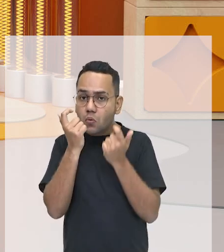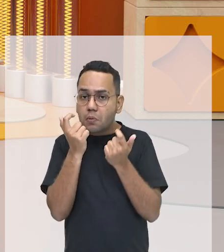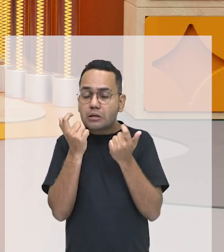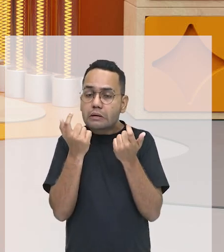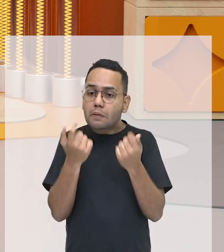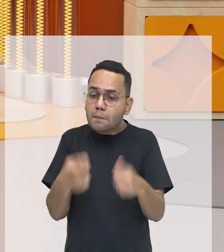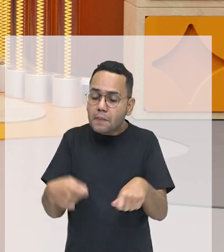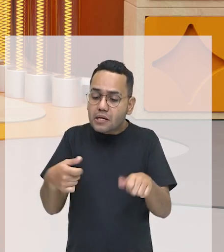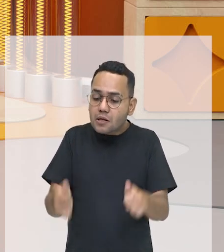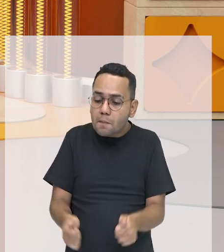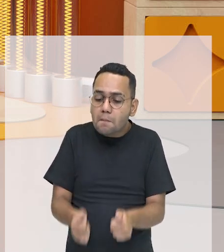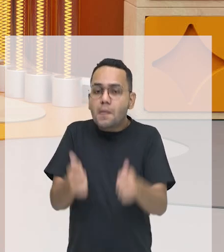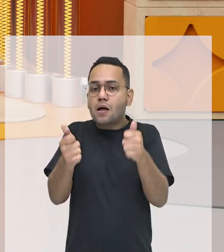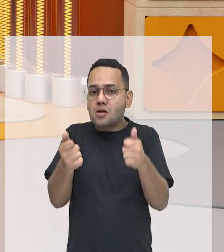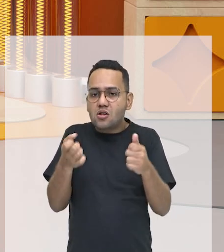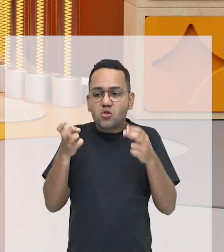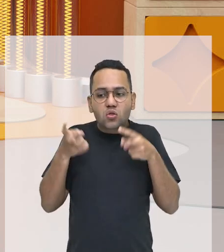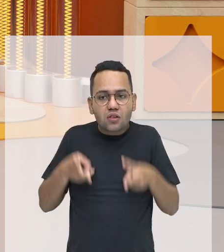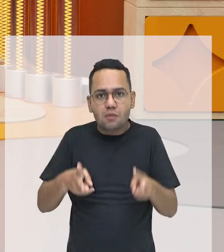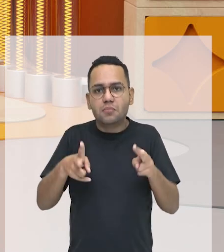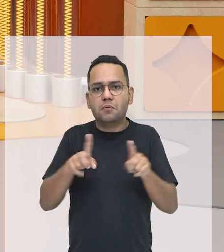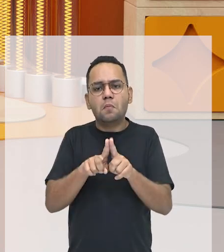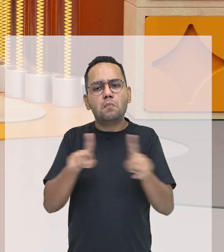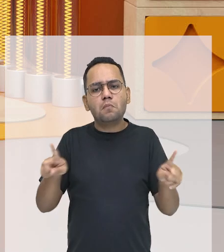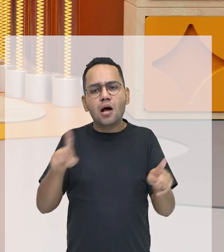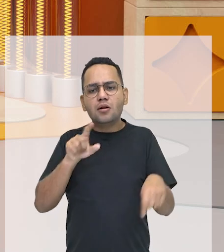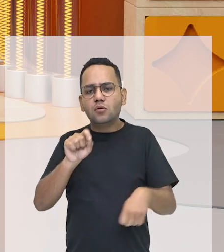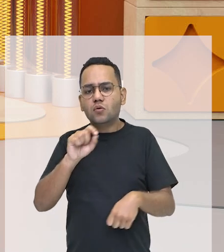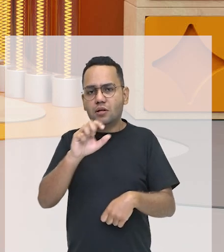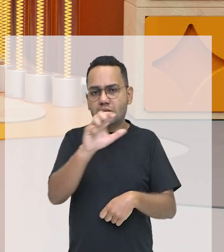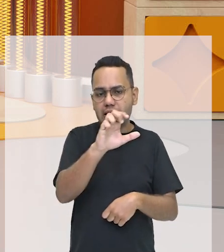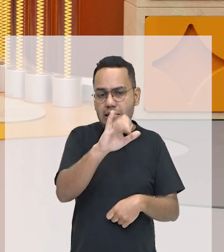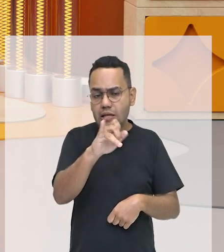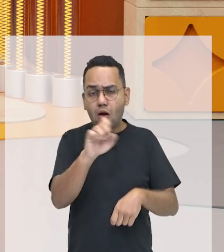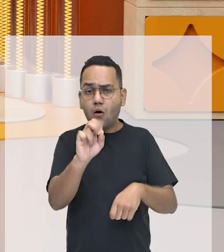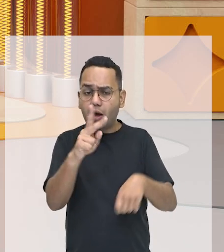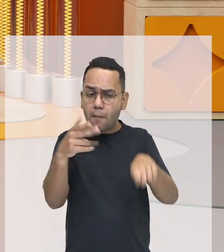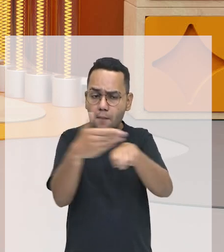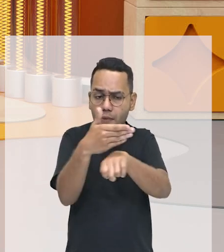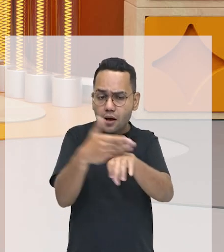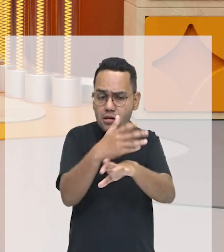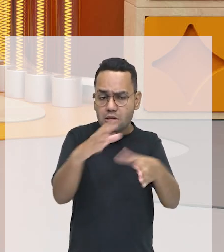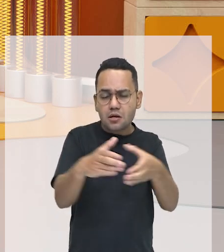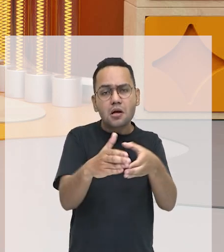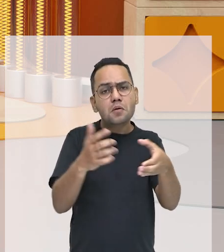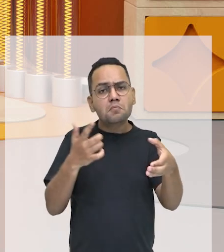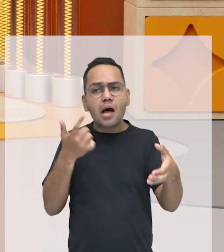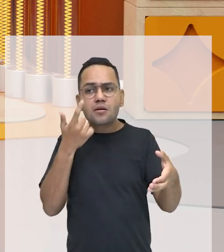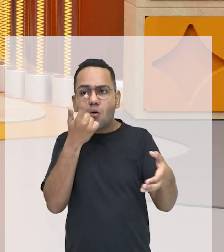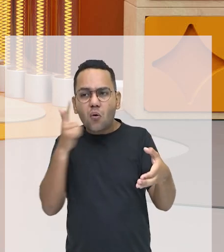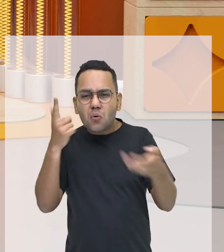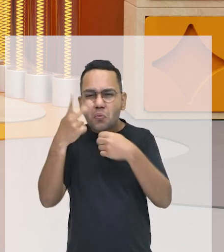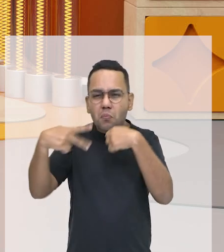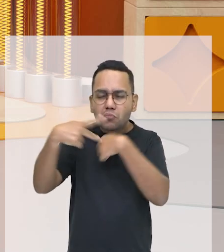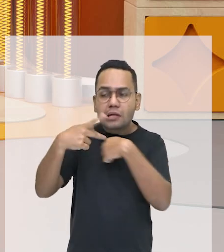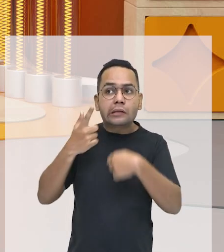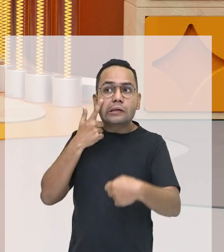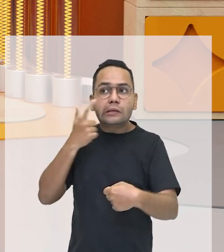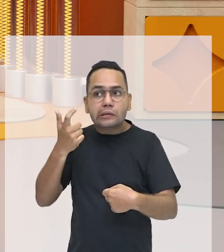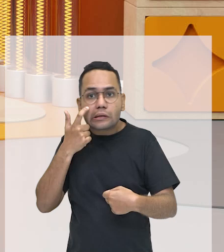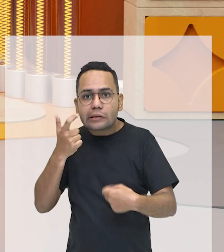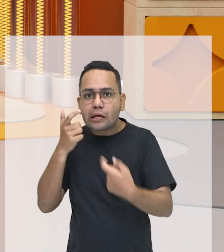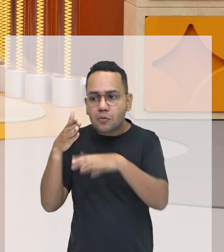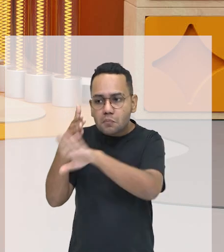vez mais. Então, faz parte da CEI, porém, às vezes tem um olhinho ali em relação à União Europeia, que é um continente